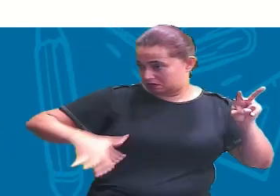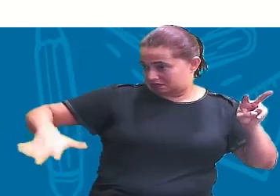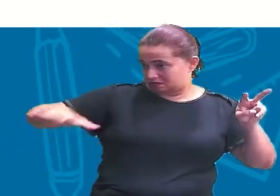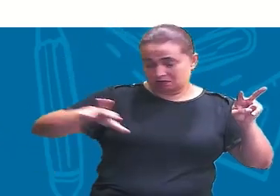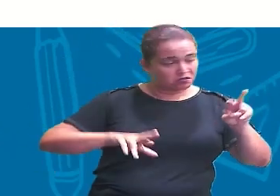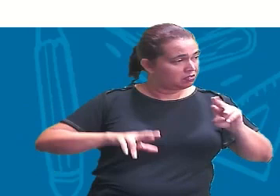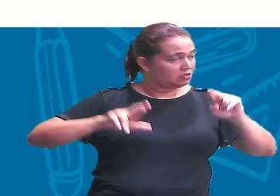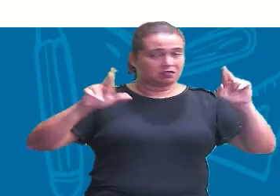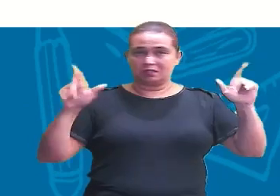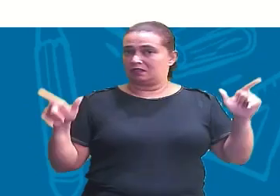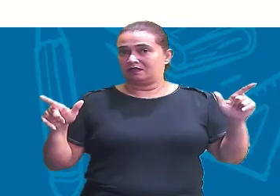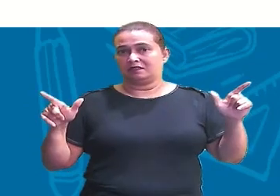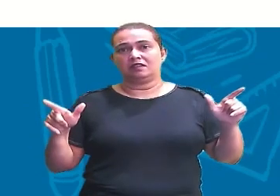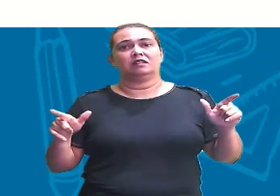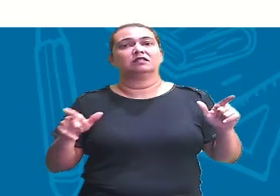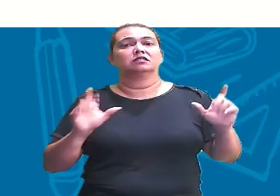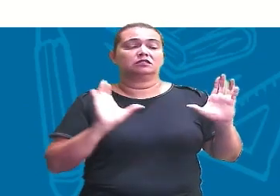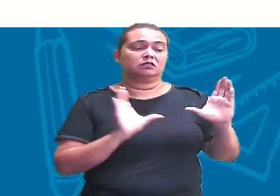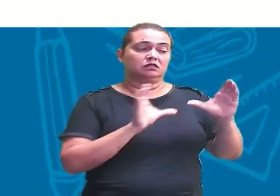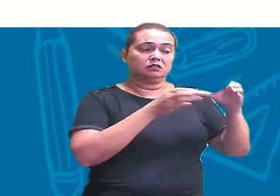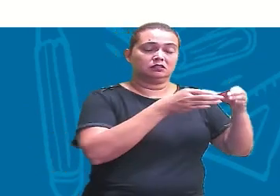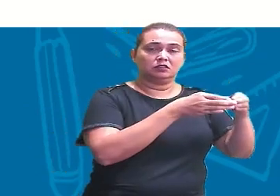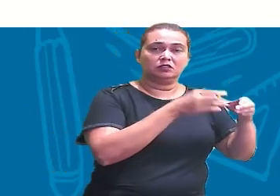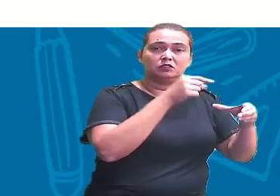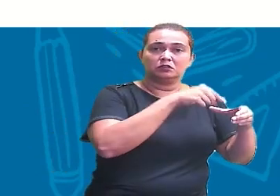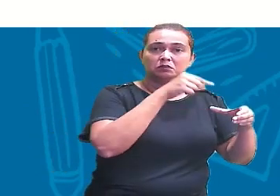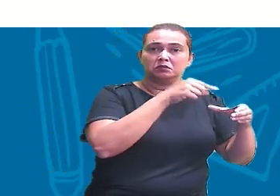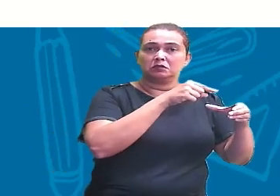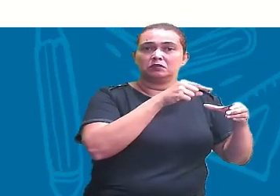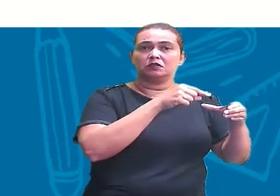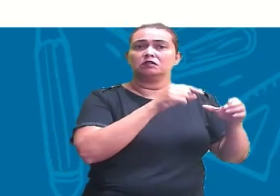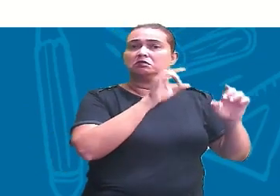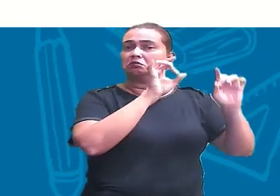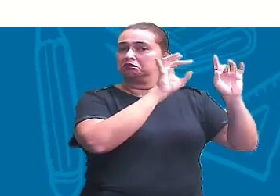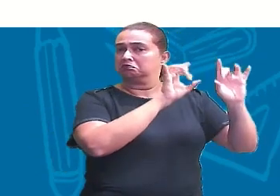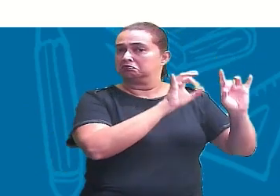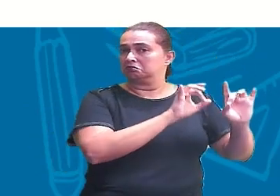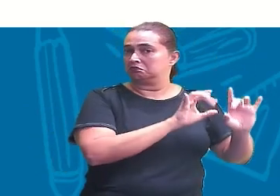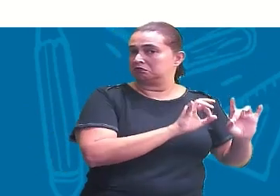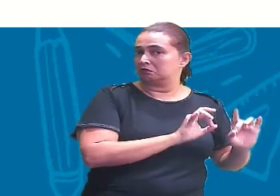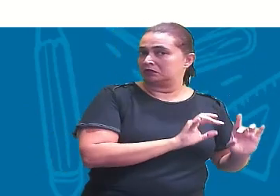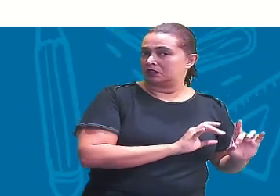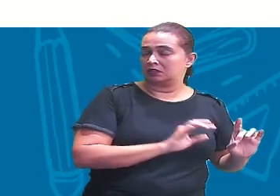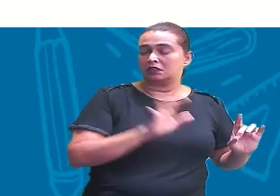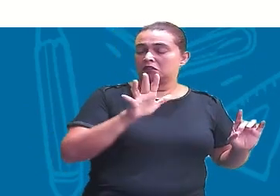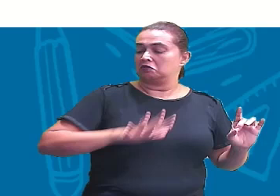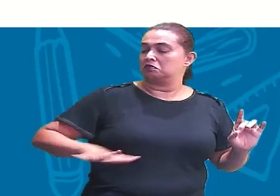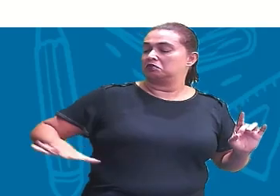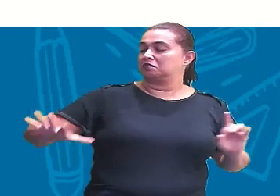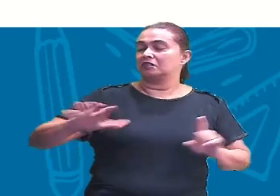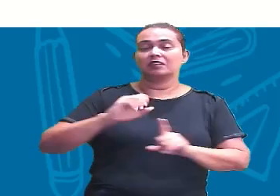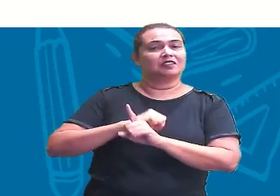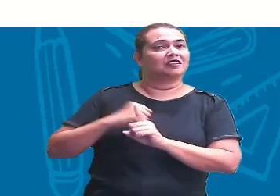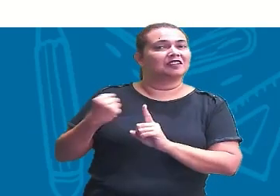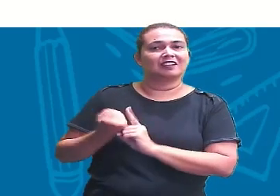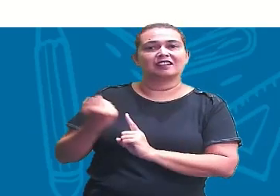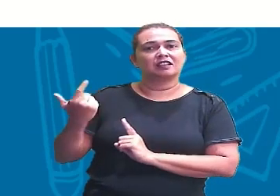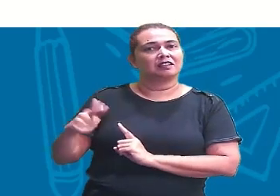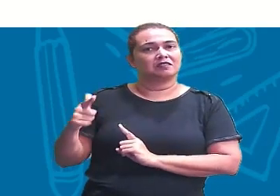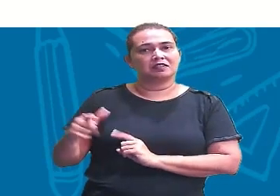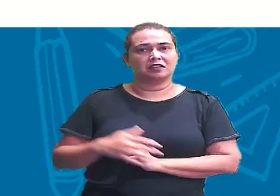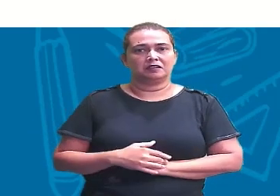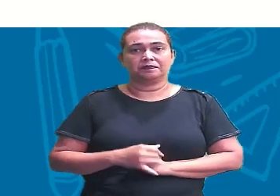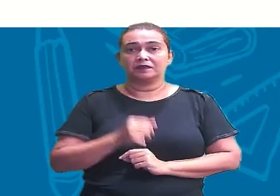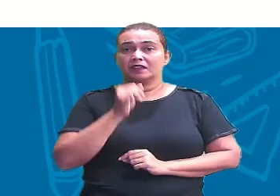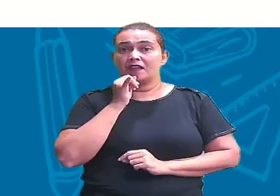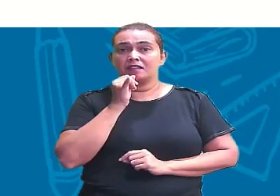tinham coisas, eles tinham benesses, eles tinham privilégios que grande parte da sociedade não tinha. Por exemplo, eles